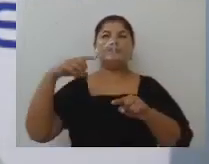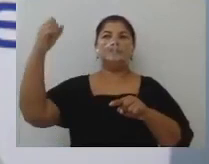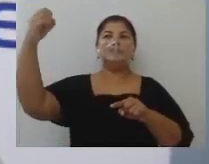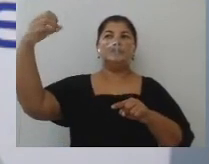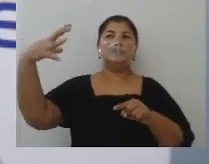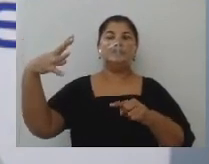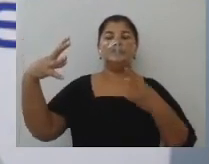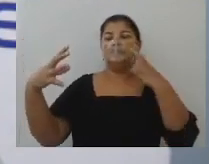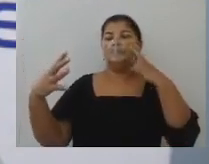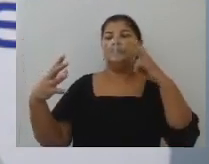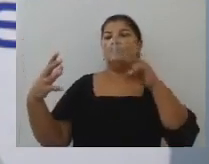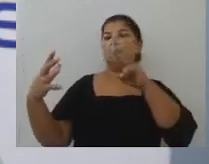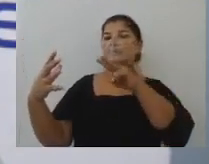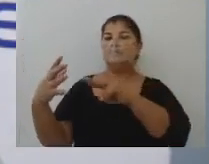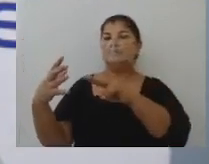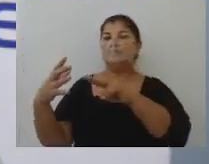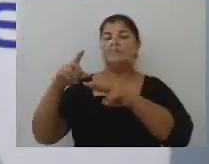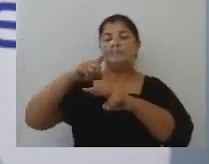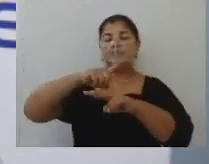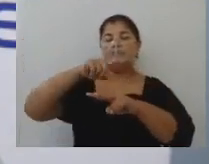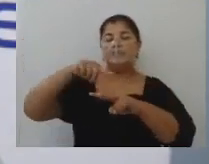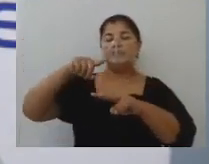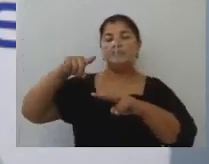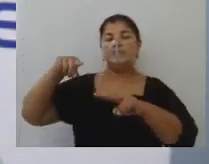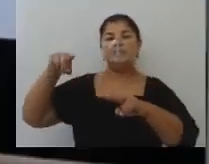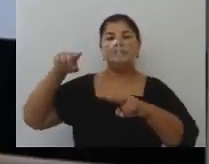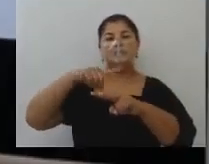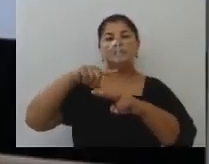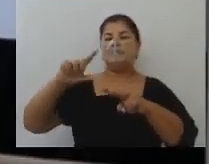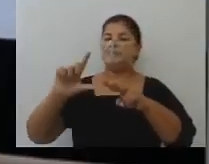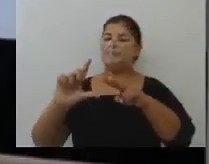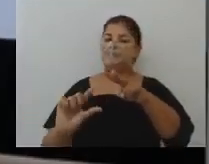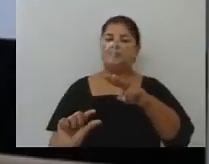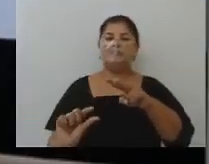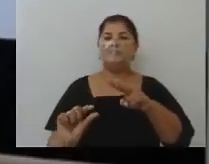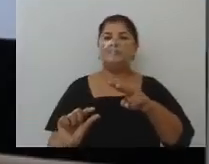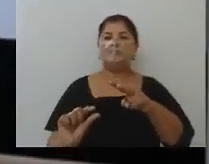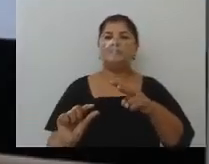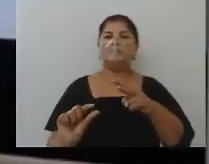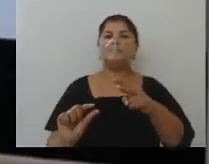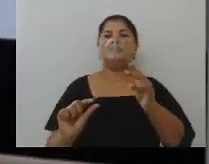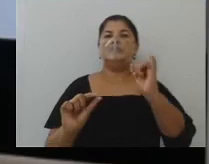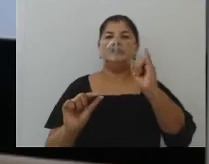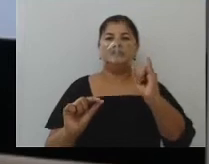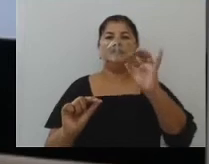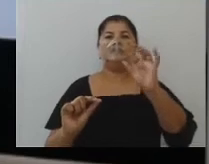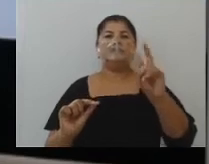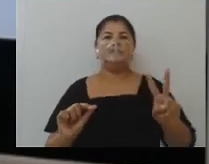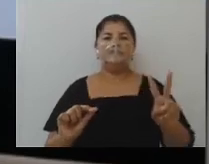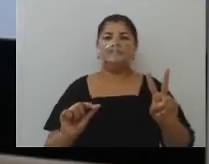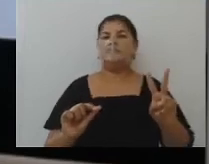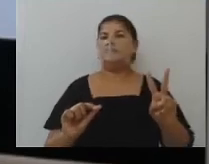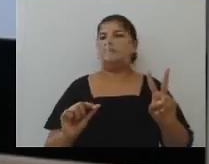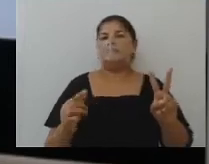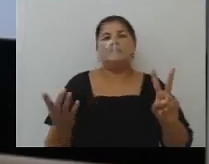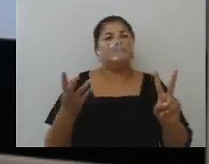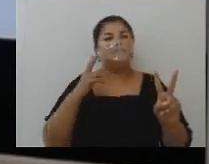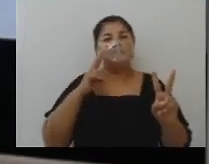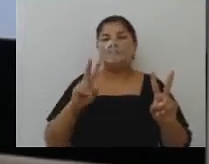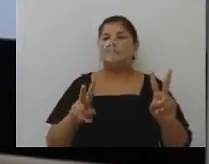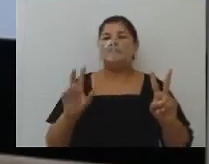eu enxergo. E frequências mais baixas do que a luz é o chamado infravermelho. Então, se eu